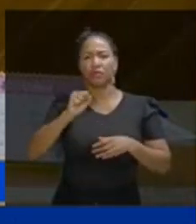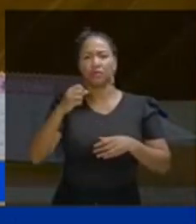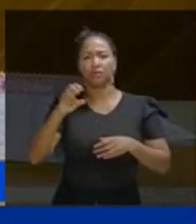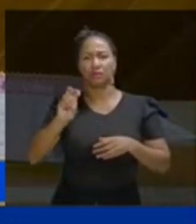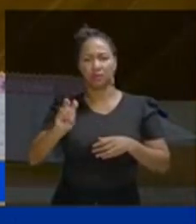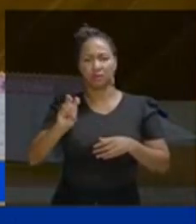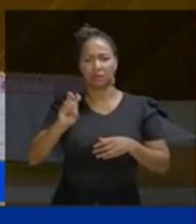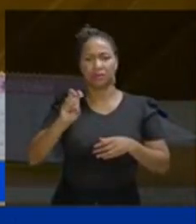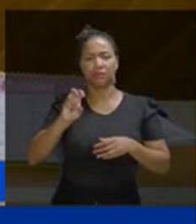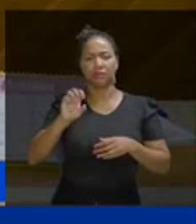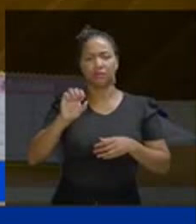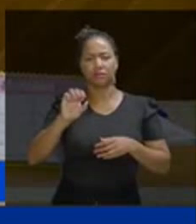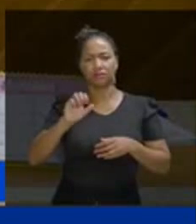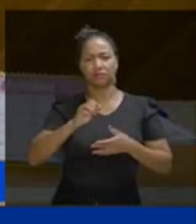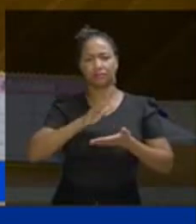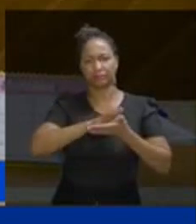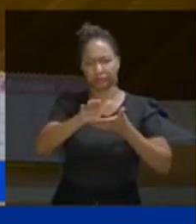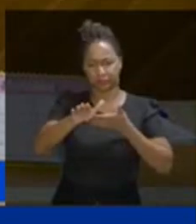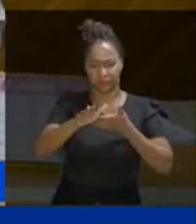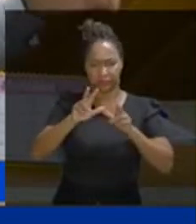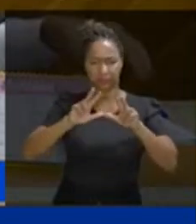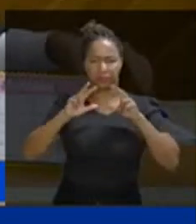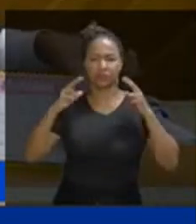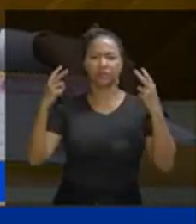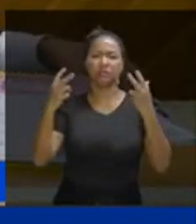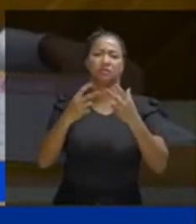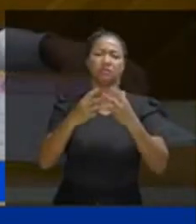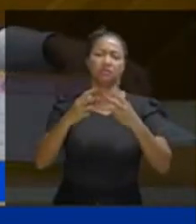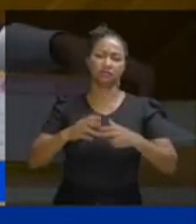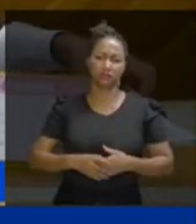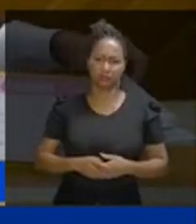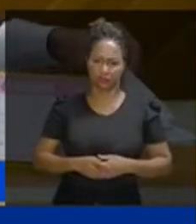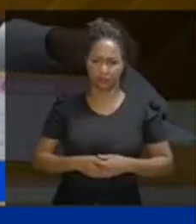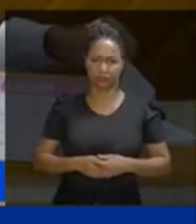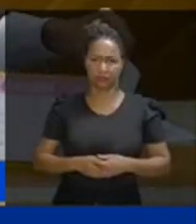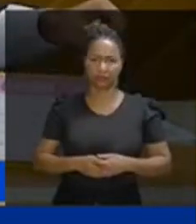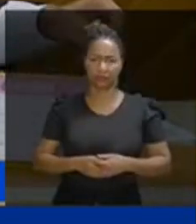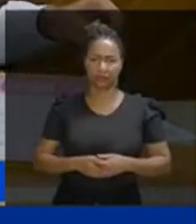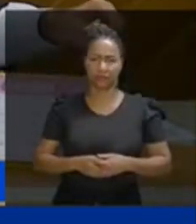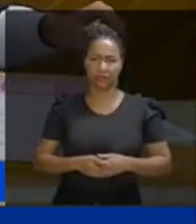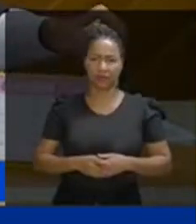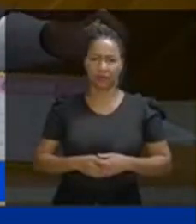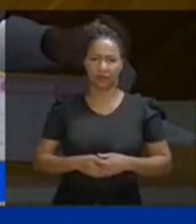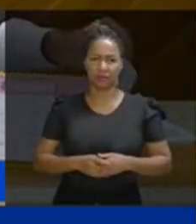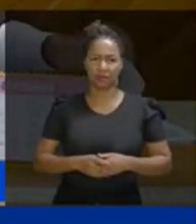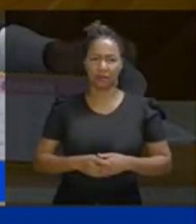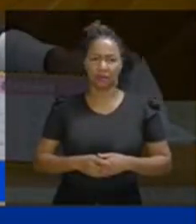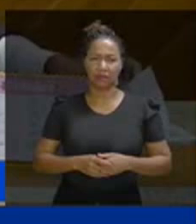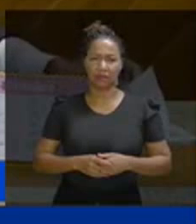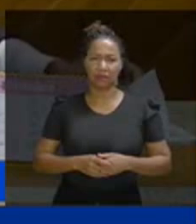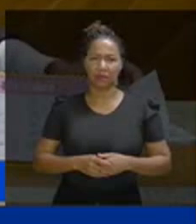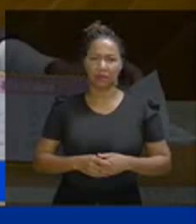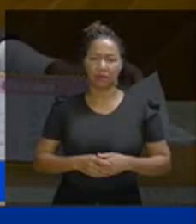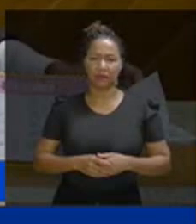8485, publicado em sessão. Eu vou fazer...